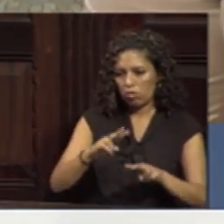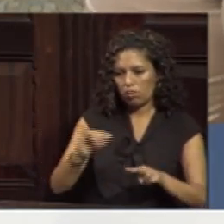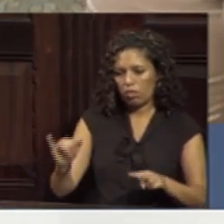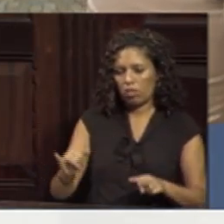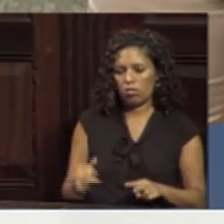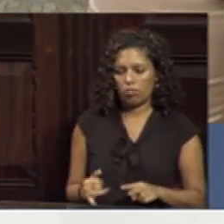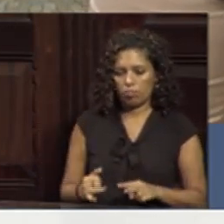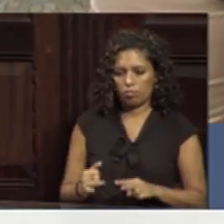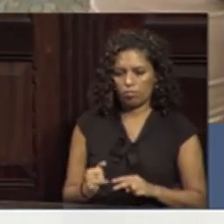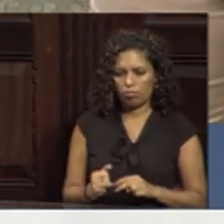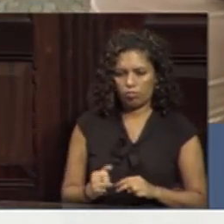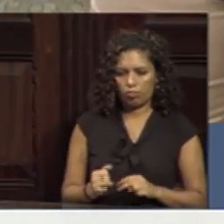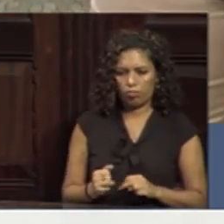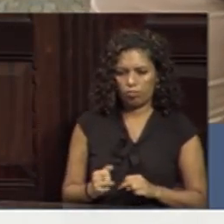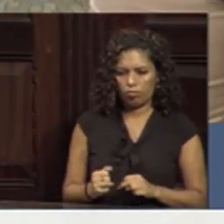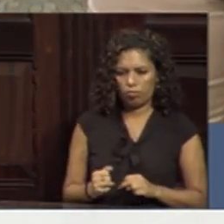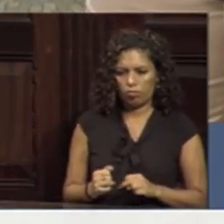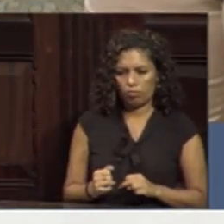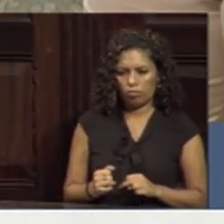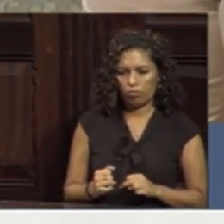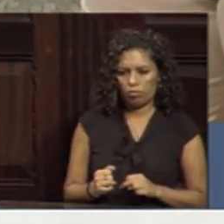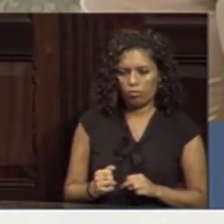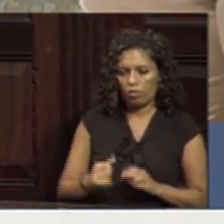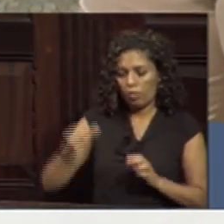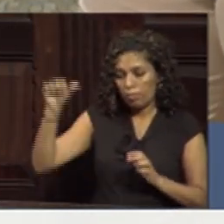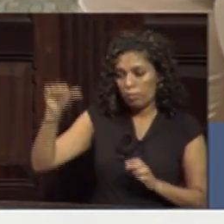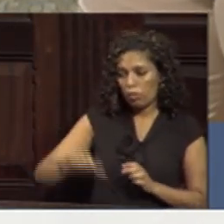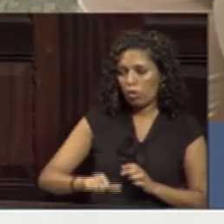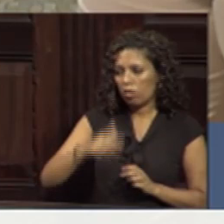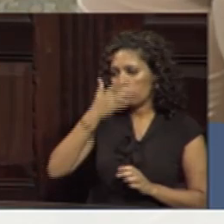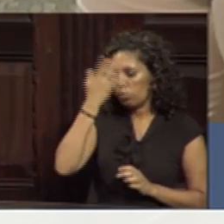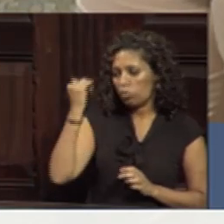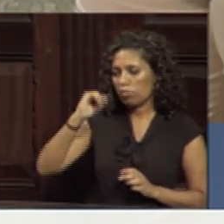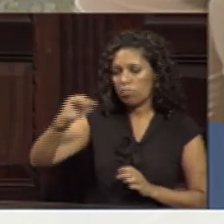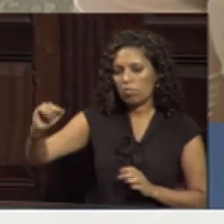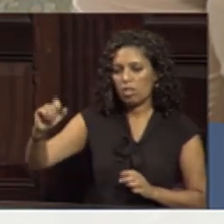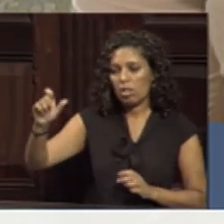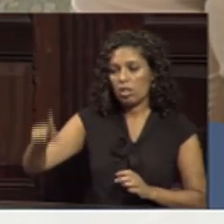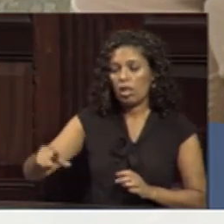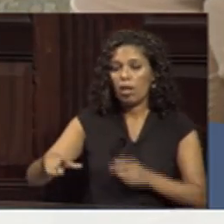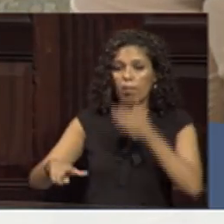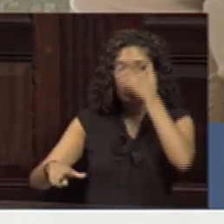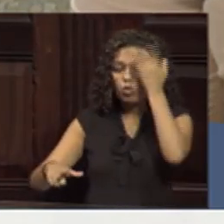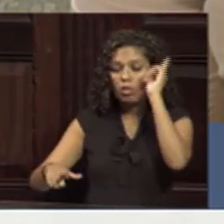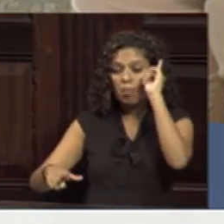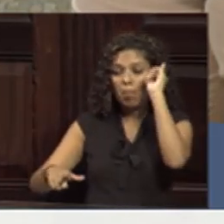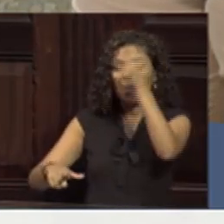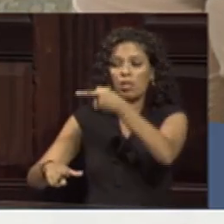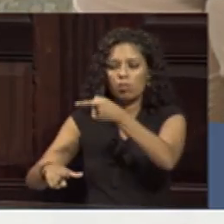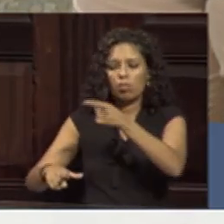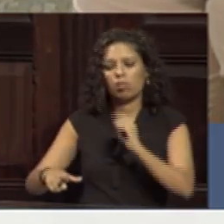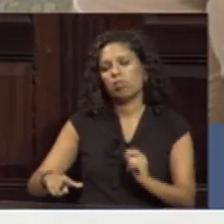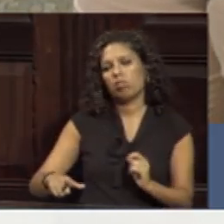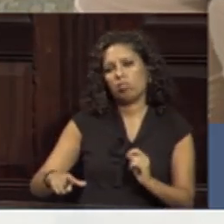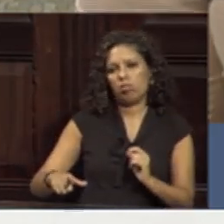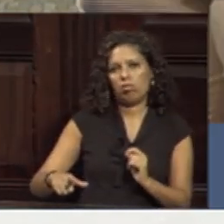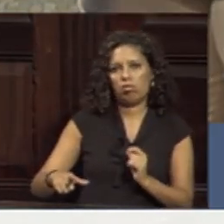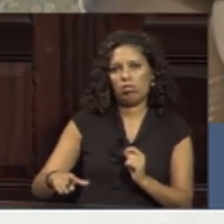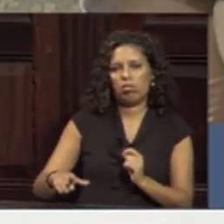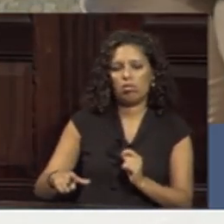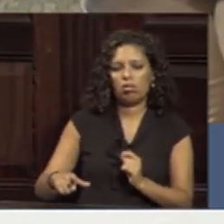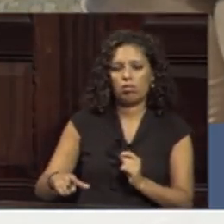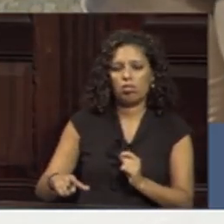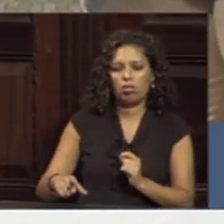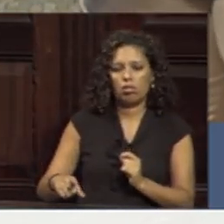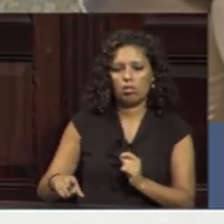loco, são os mandantes ou o mandante desses crimes. Isso é que nós temos que buscar.